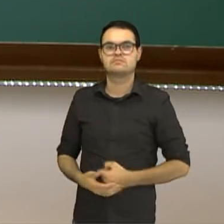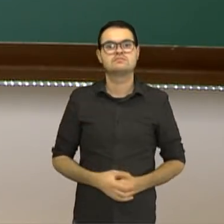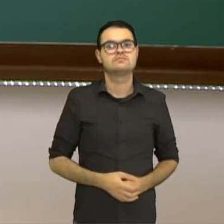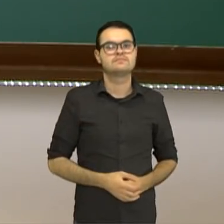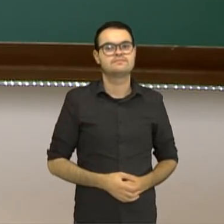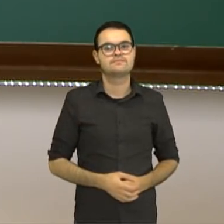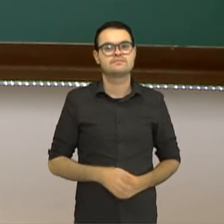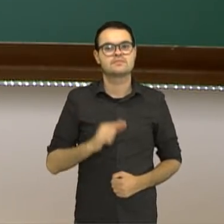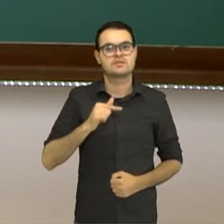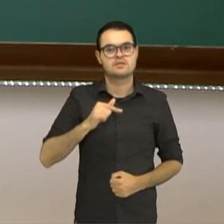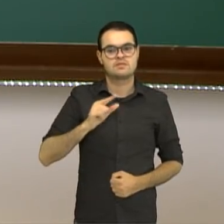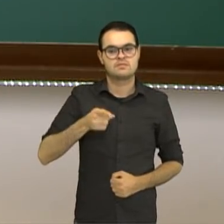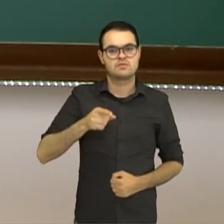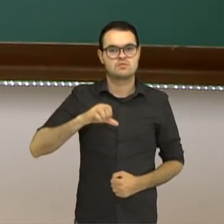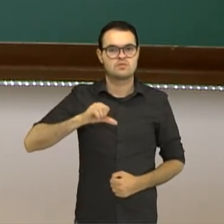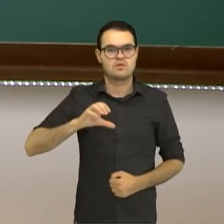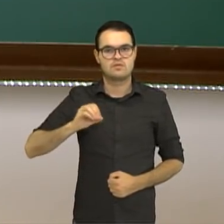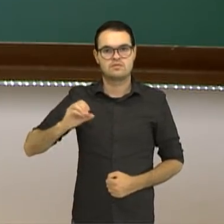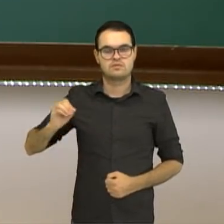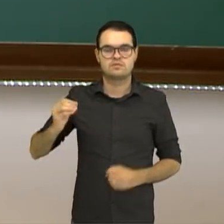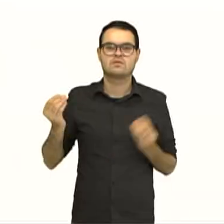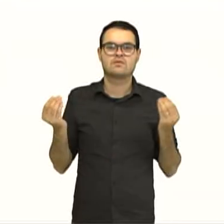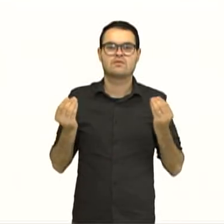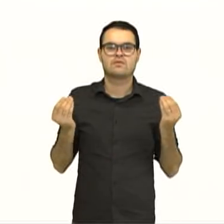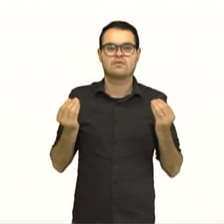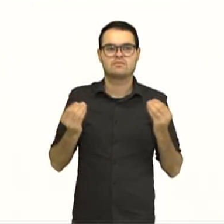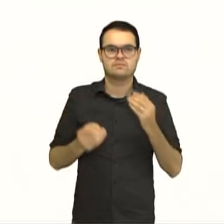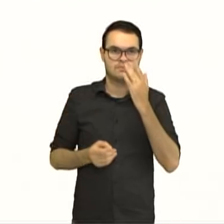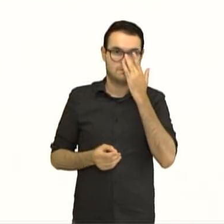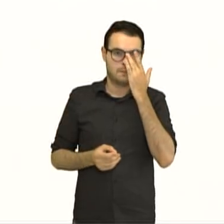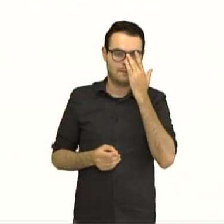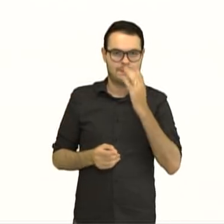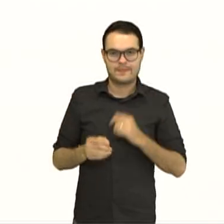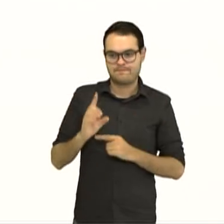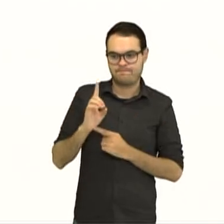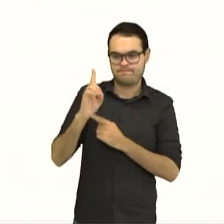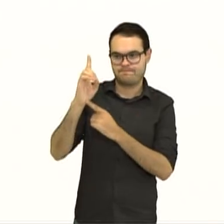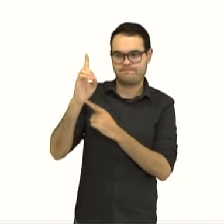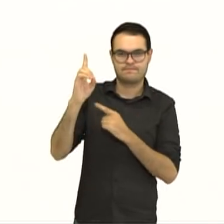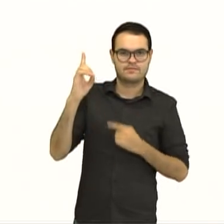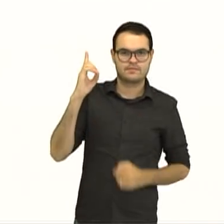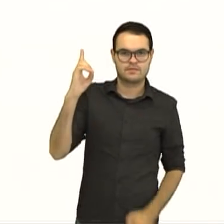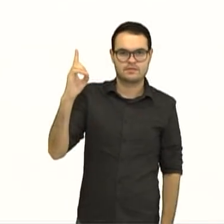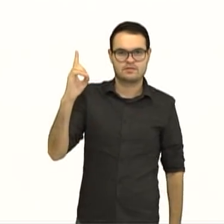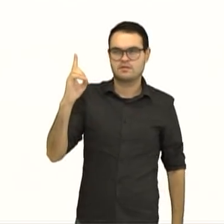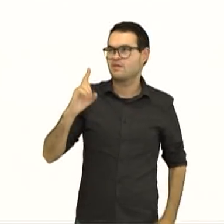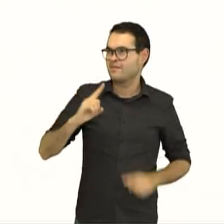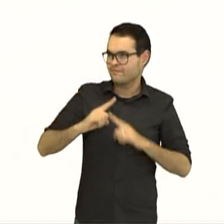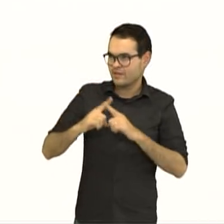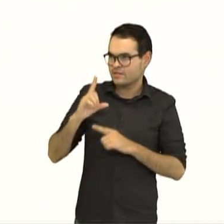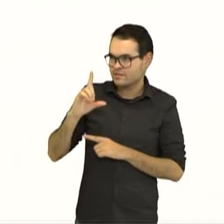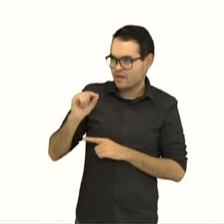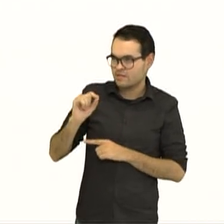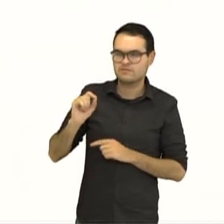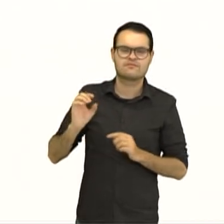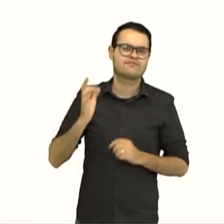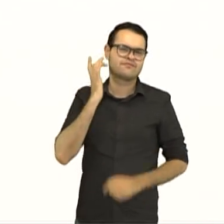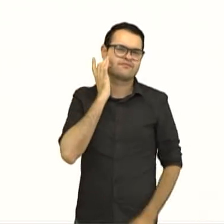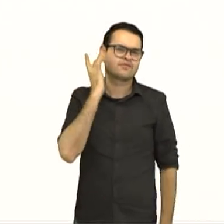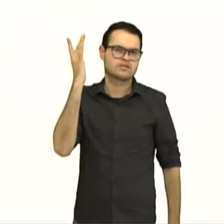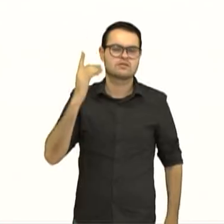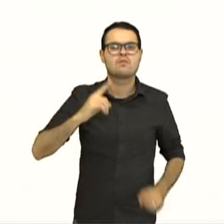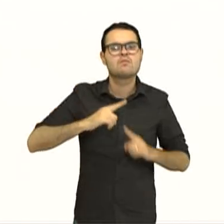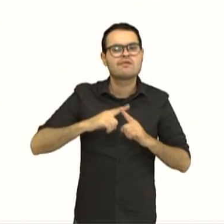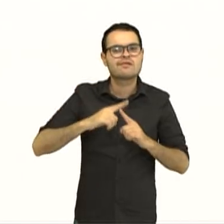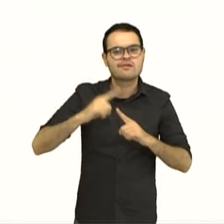dá 7.900. E como é que fica quando eu faço a dezena? Ah, professora, vezes 10 fica fácil. Por que que vezes